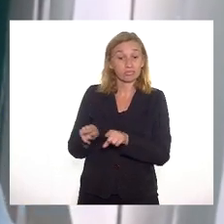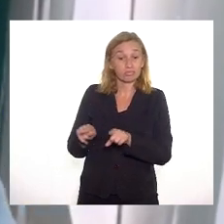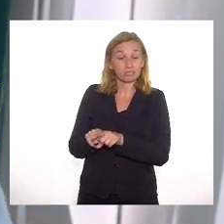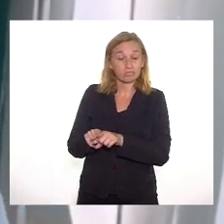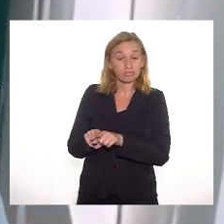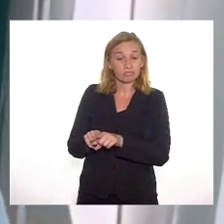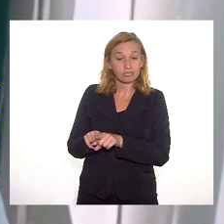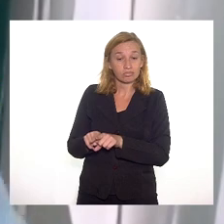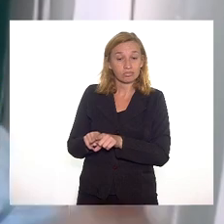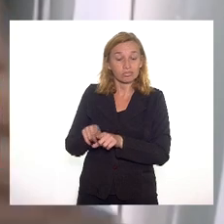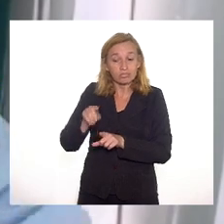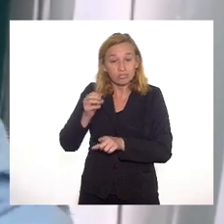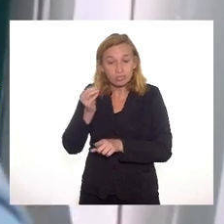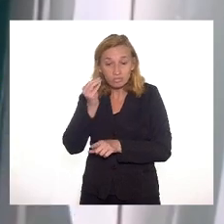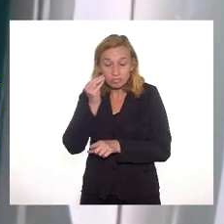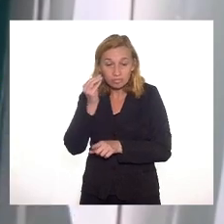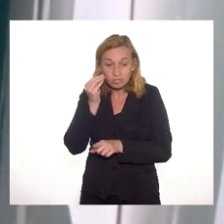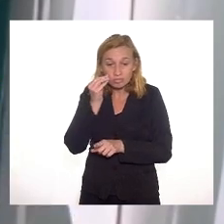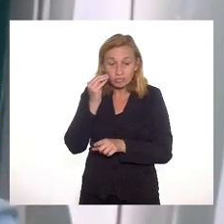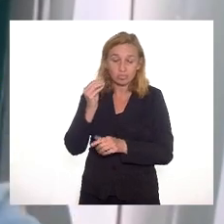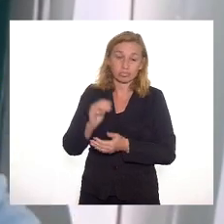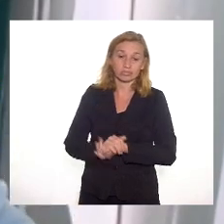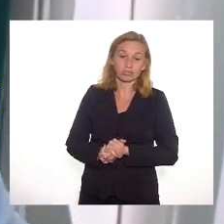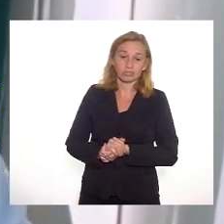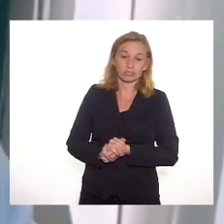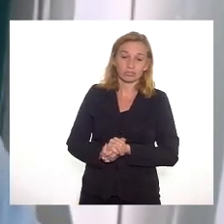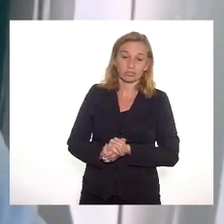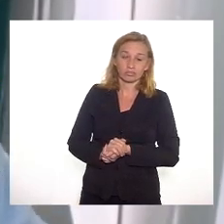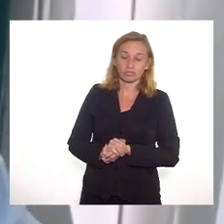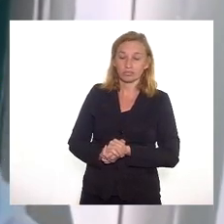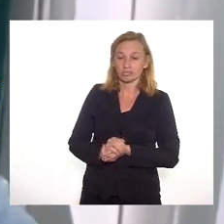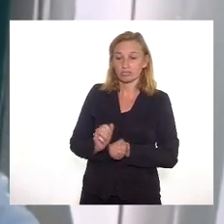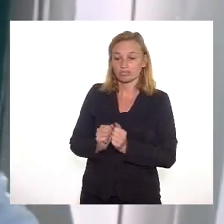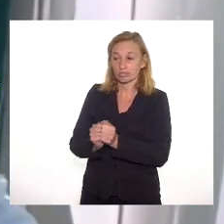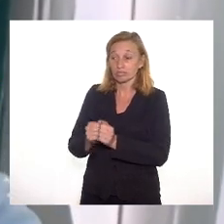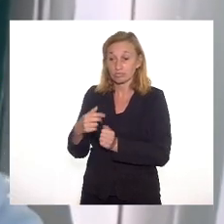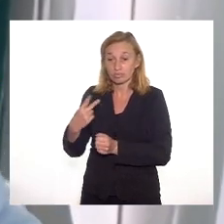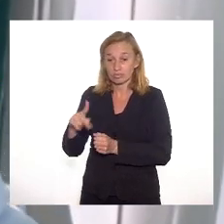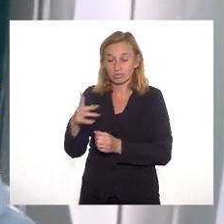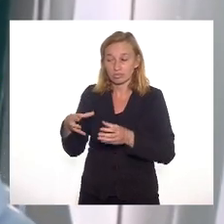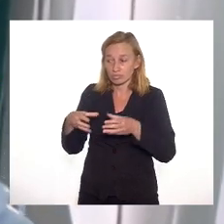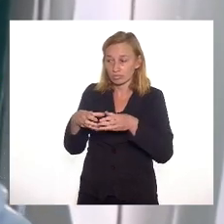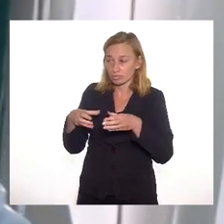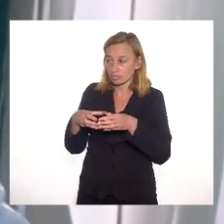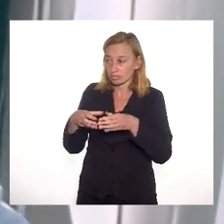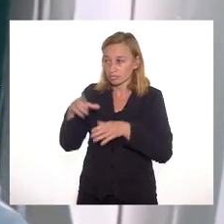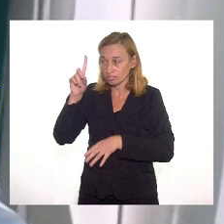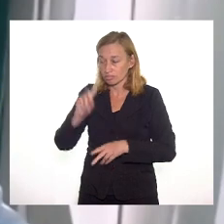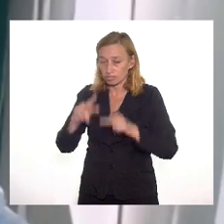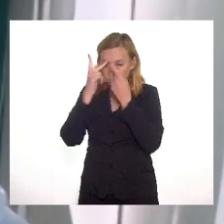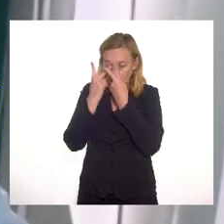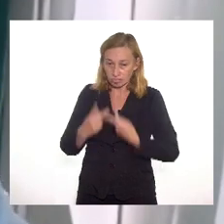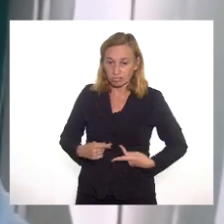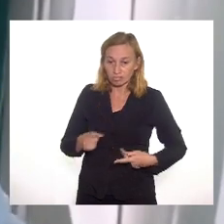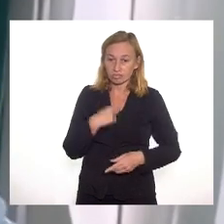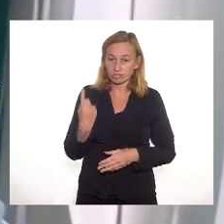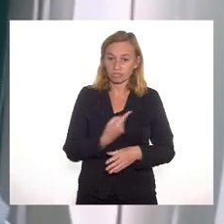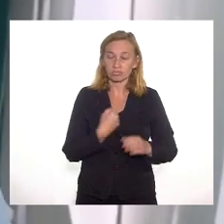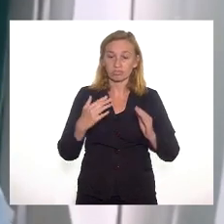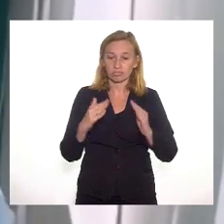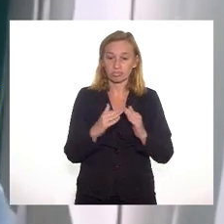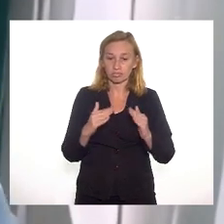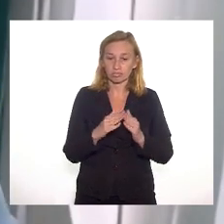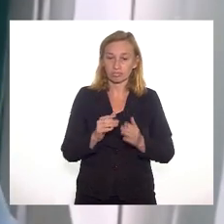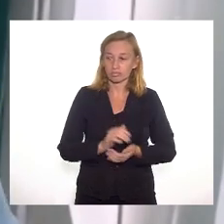a oportunidade de ser presidido pela deputada Tânia Monteiro na Comissão de Direitos Humanos da nossa casa. Então, queria